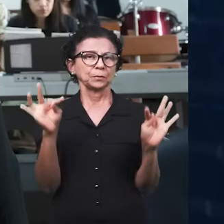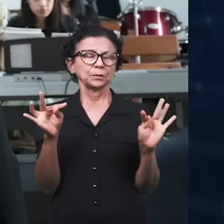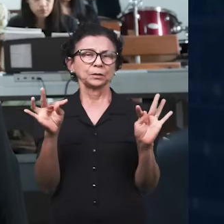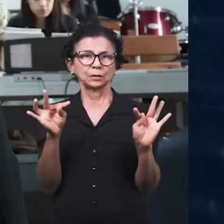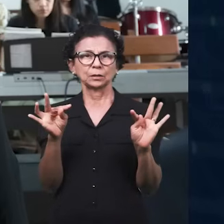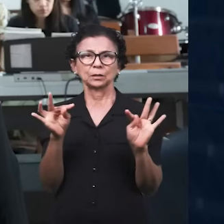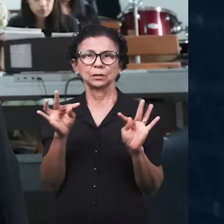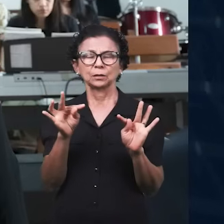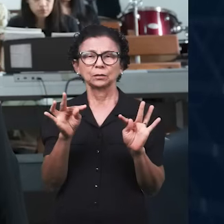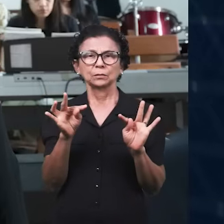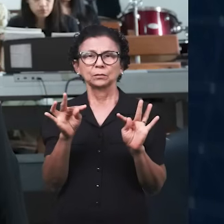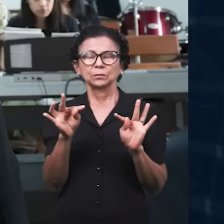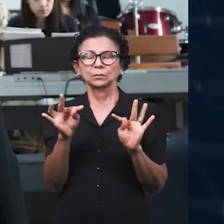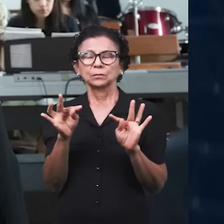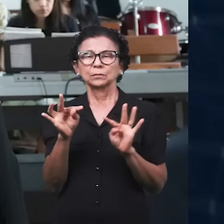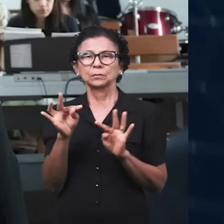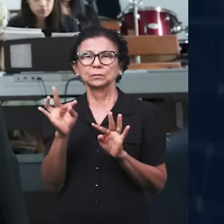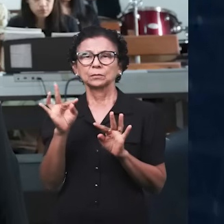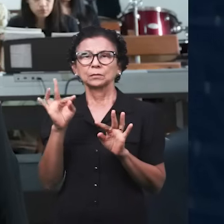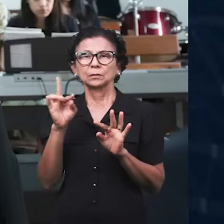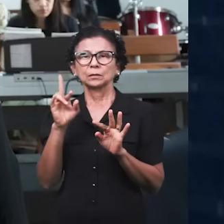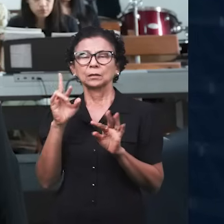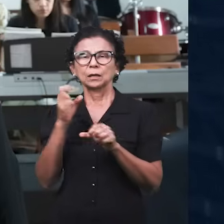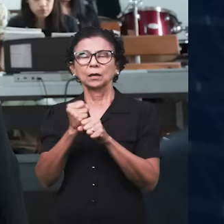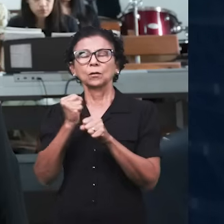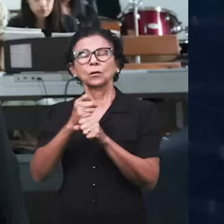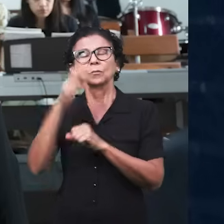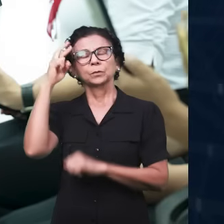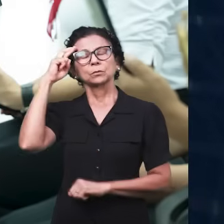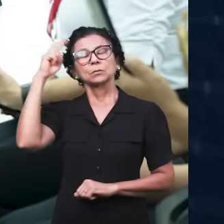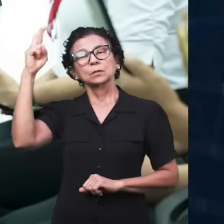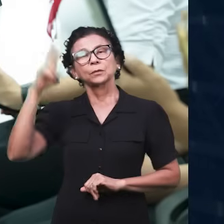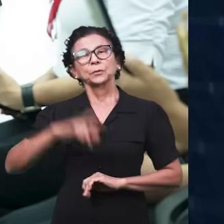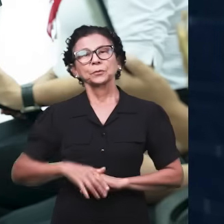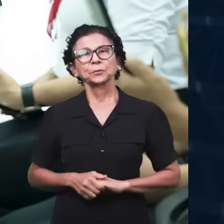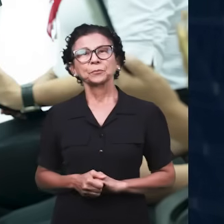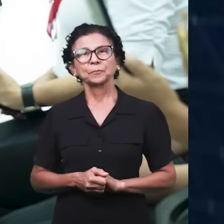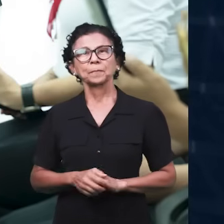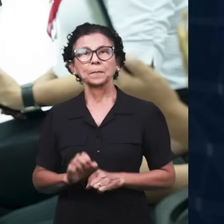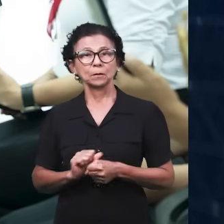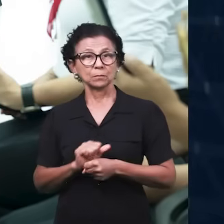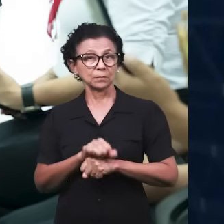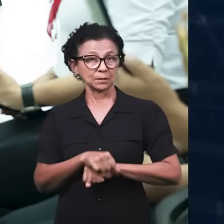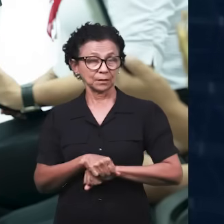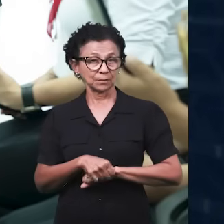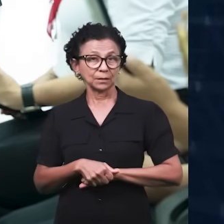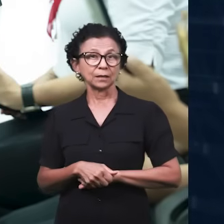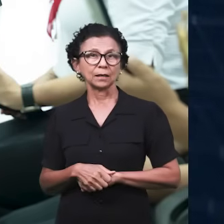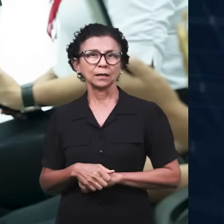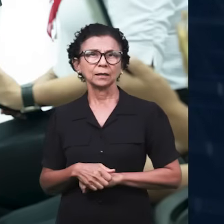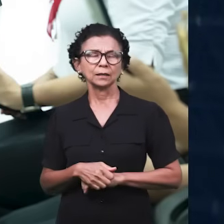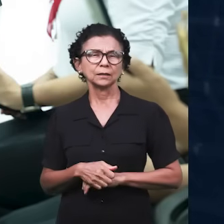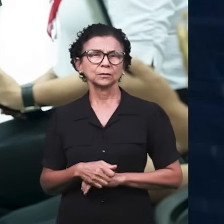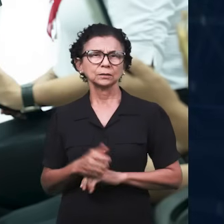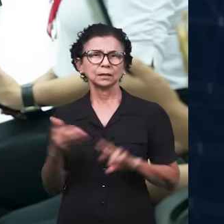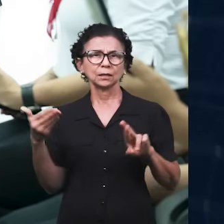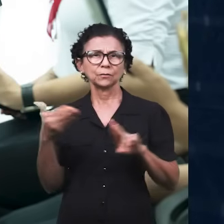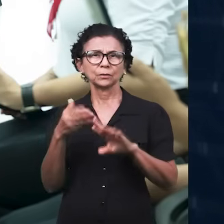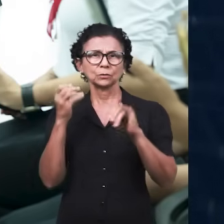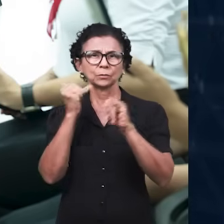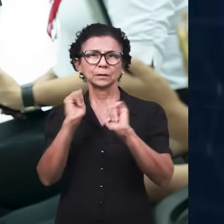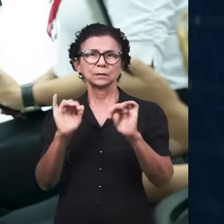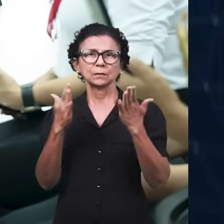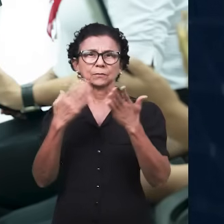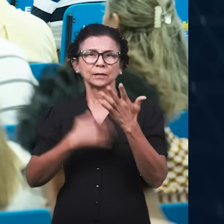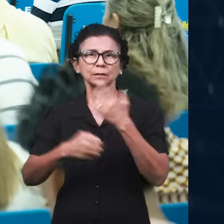tem realizado. O seminário teve origem nas atividades de trompetas e festas do ano anterior e contou com o